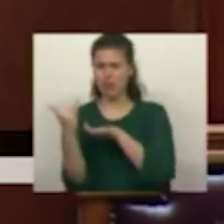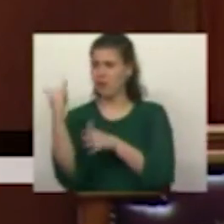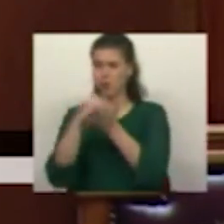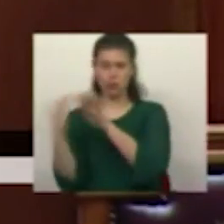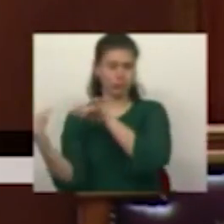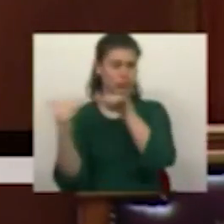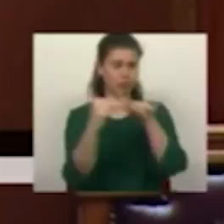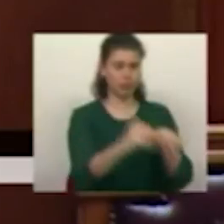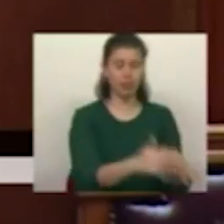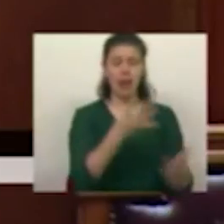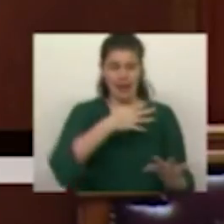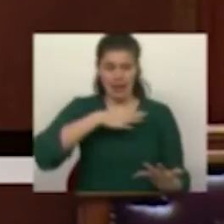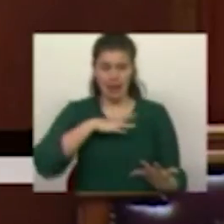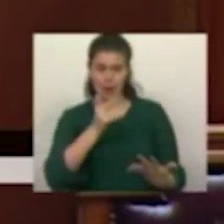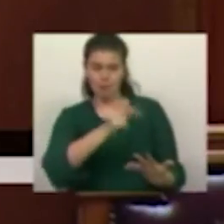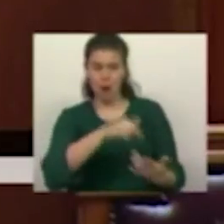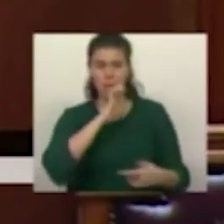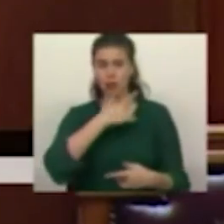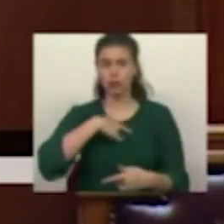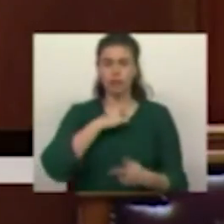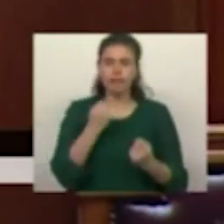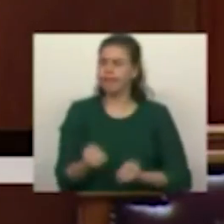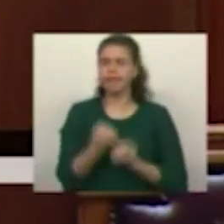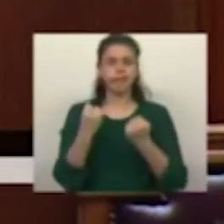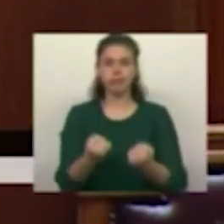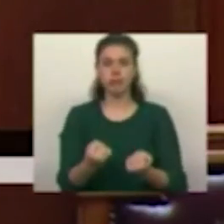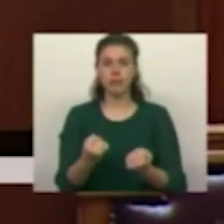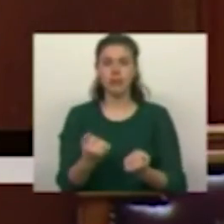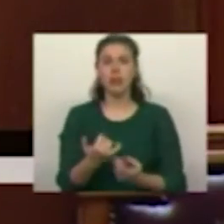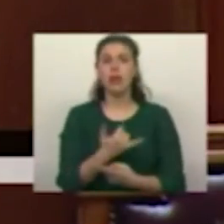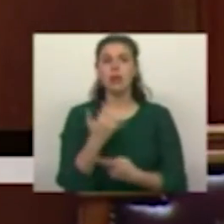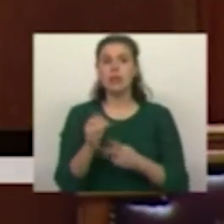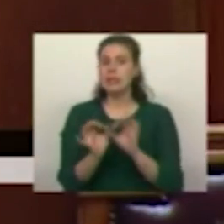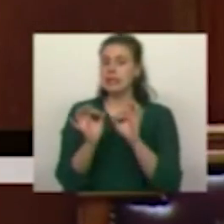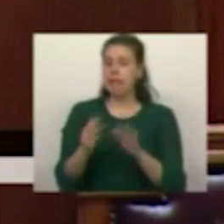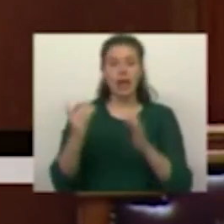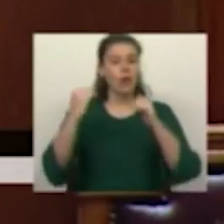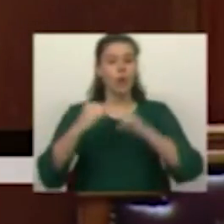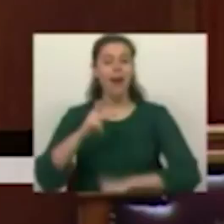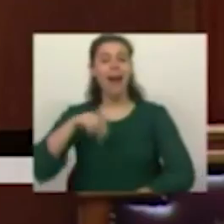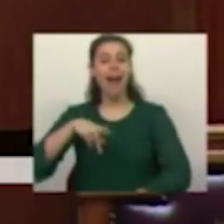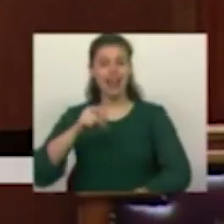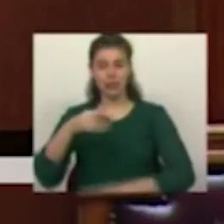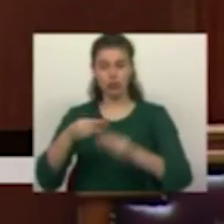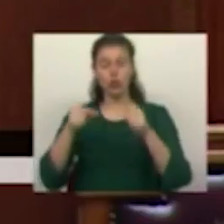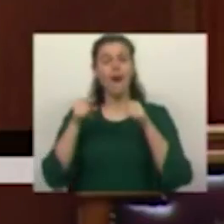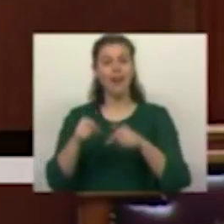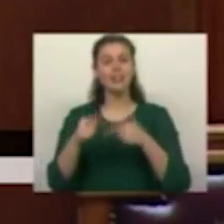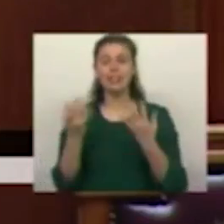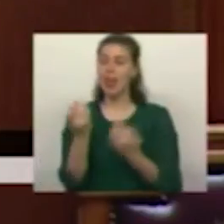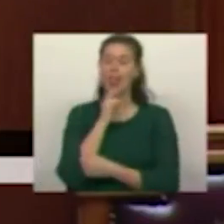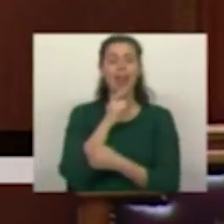aviões e passageiros que procuram o nosso país. Ponto 2. Como teve o acordo da ANA, esta solução,